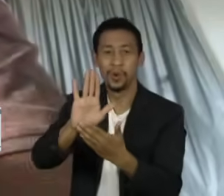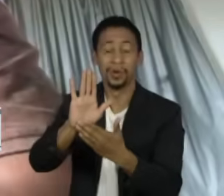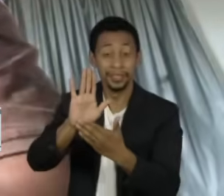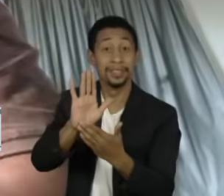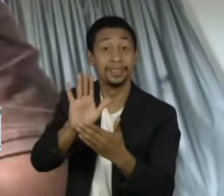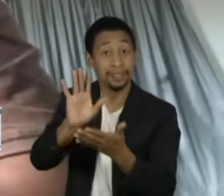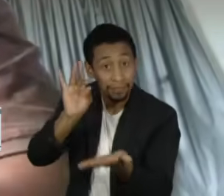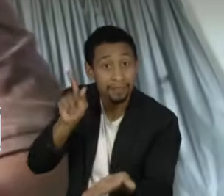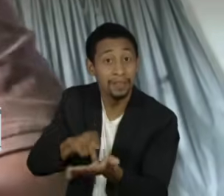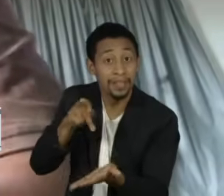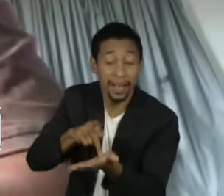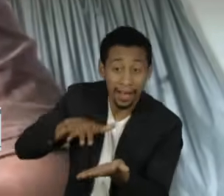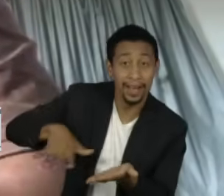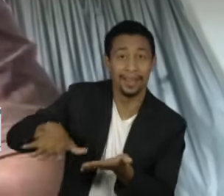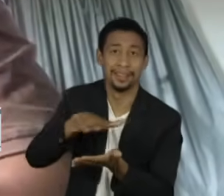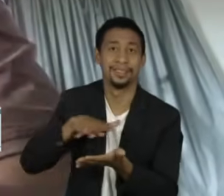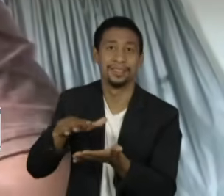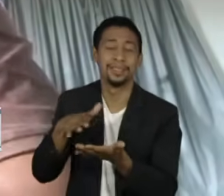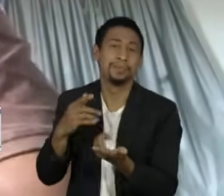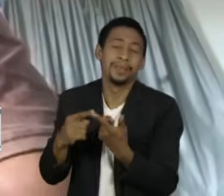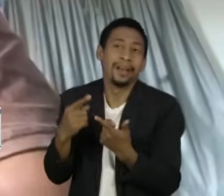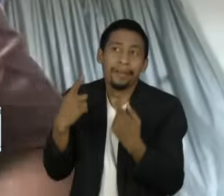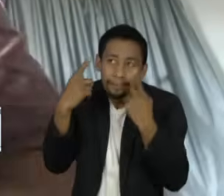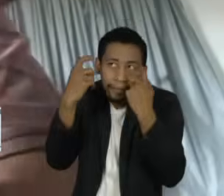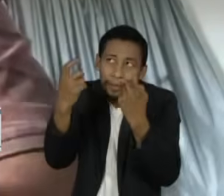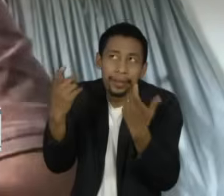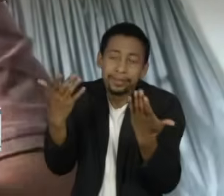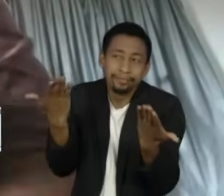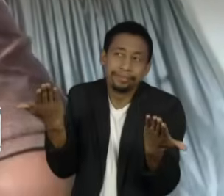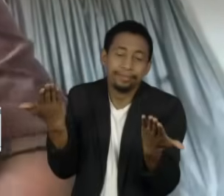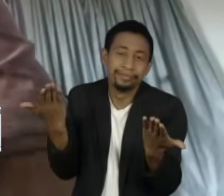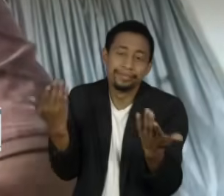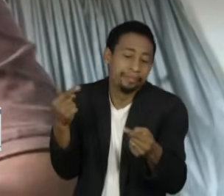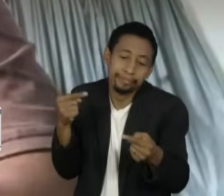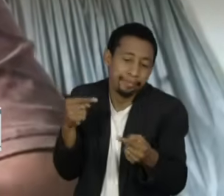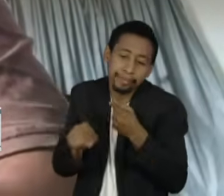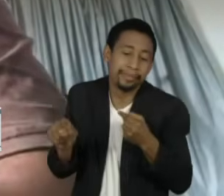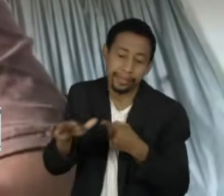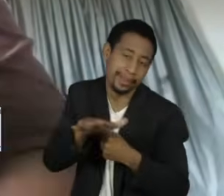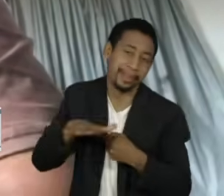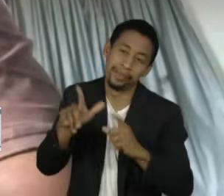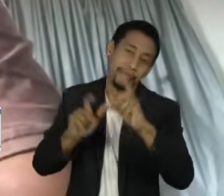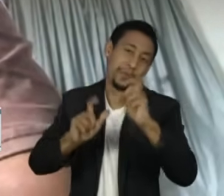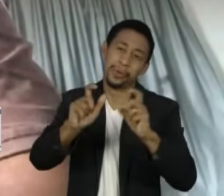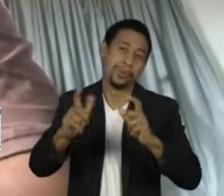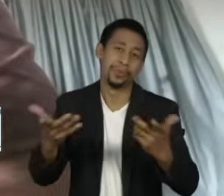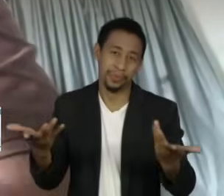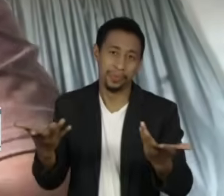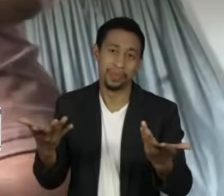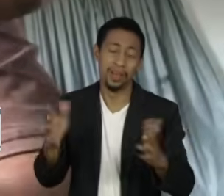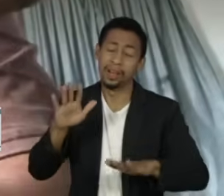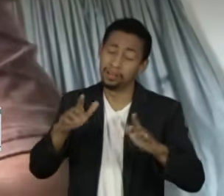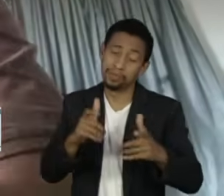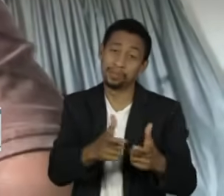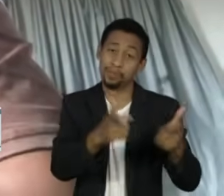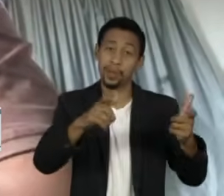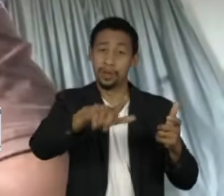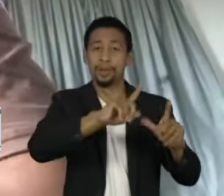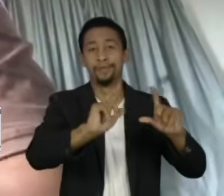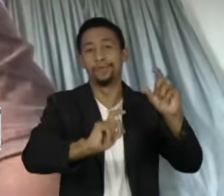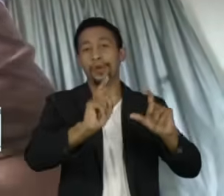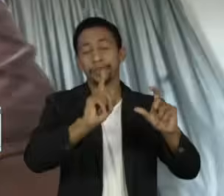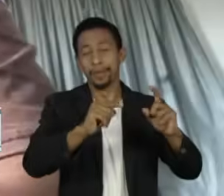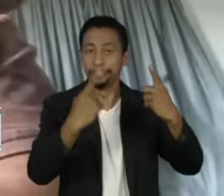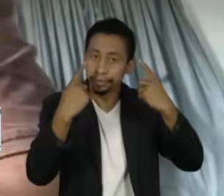está ali 90%, e a violência é 10% que está ali, mas infelizmente isso acaba reverberando maior, e a gente deu essa